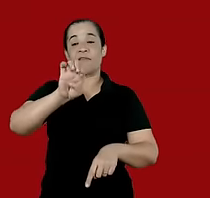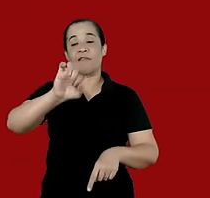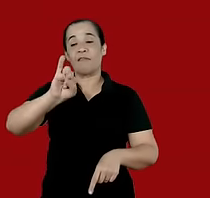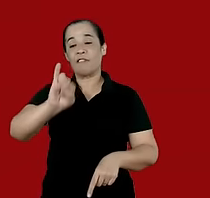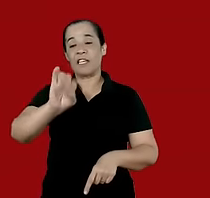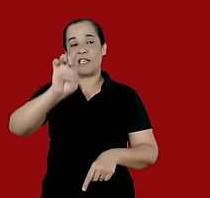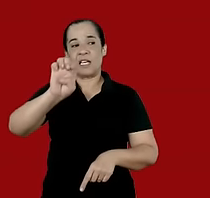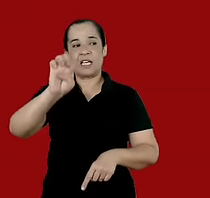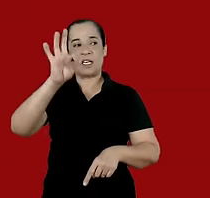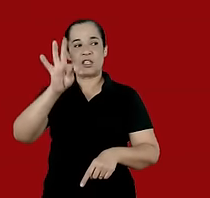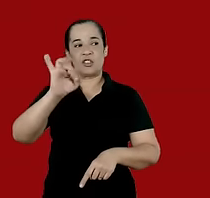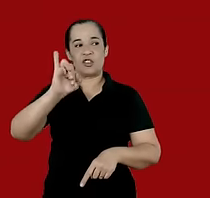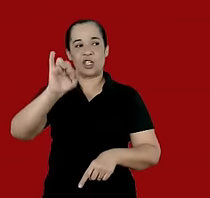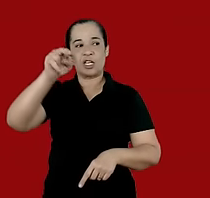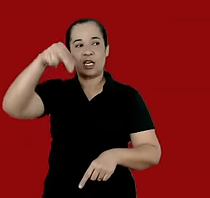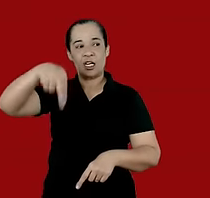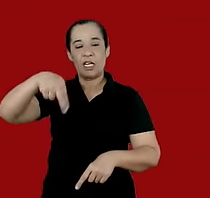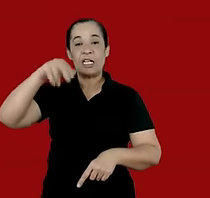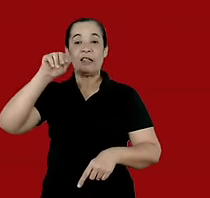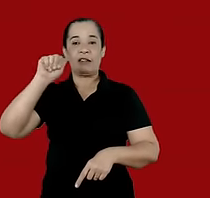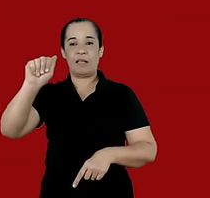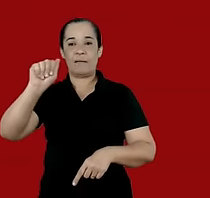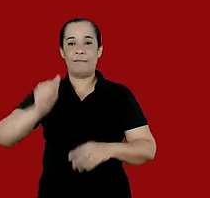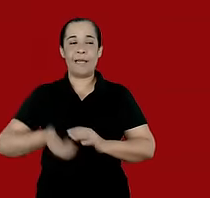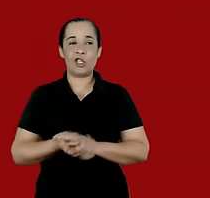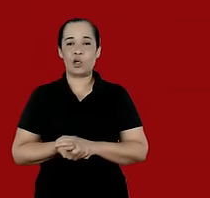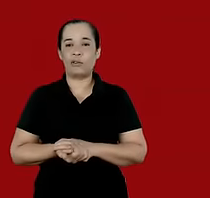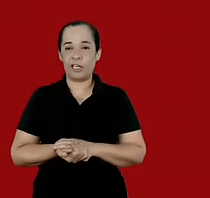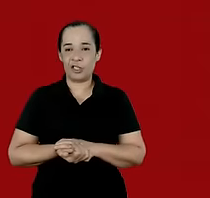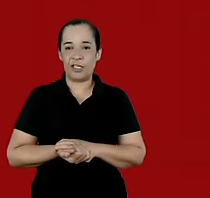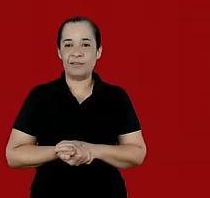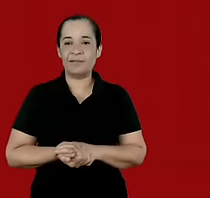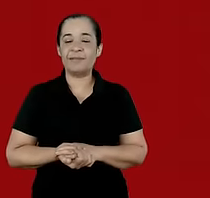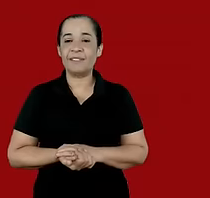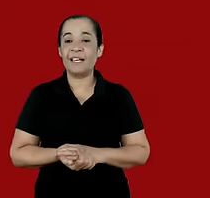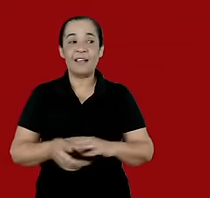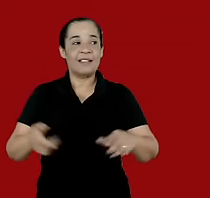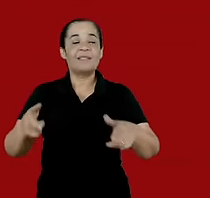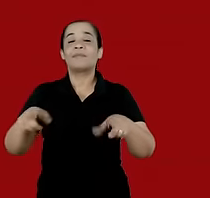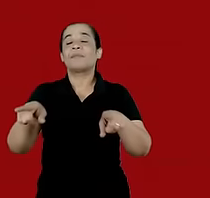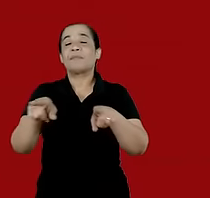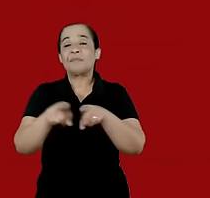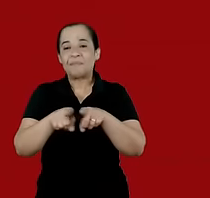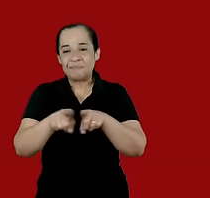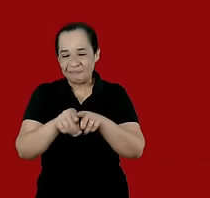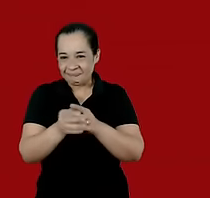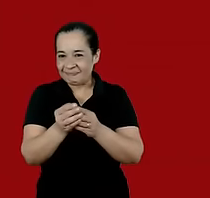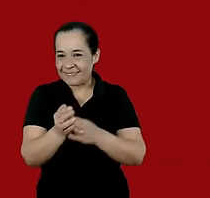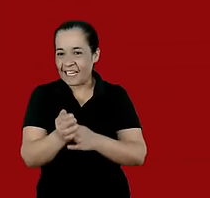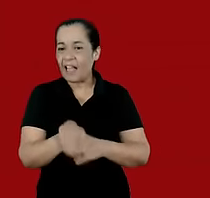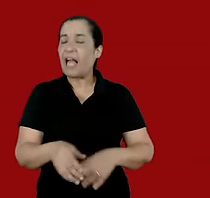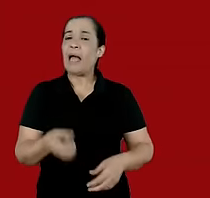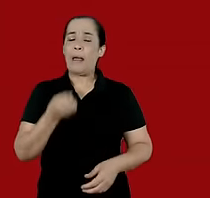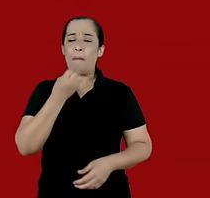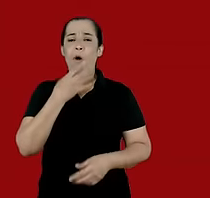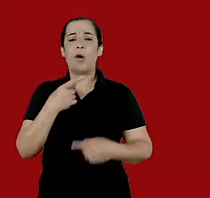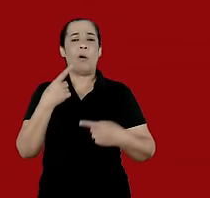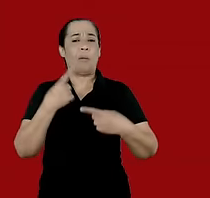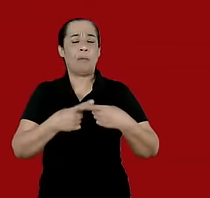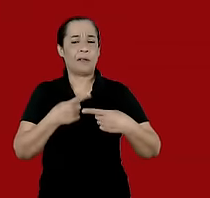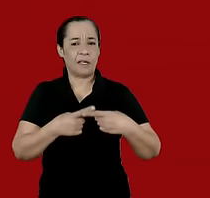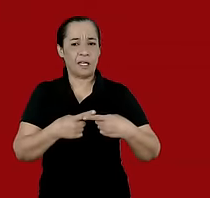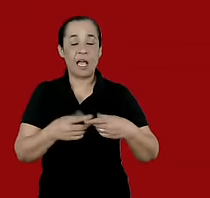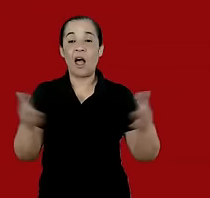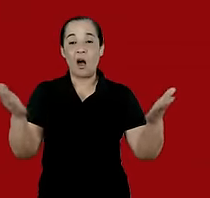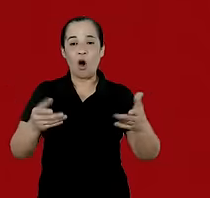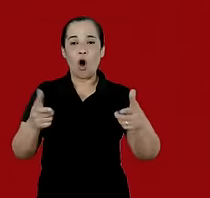chegar quando você olha portfólio E brownfield aí aí é um pouco mais misturado Mas de fato quem tá se beneficiando disso hoje é o México a gente